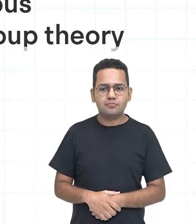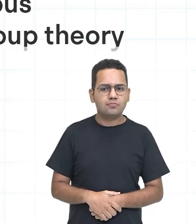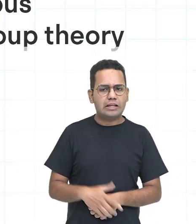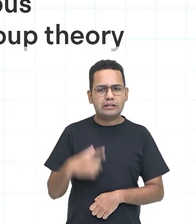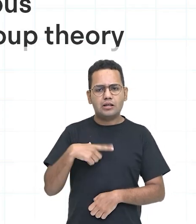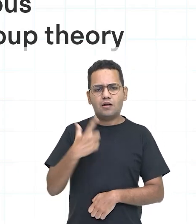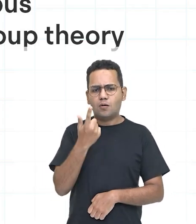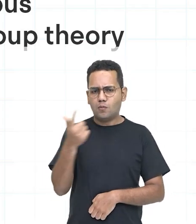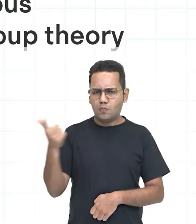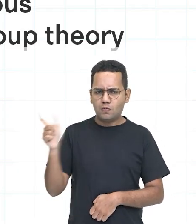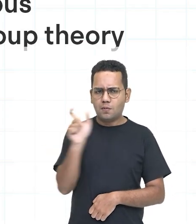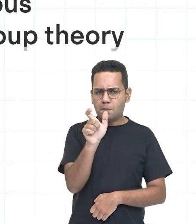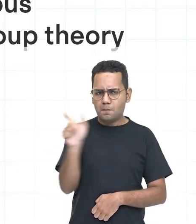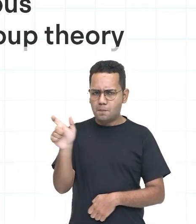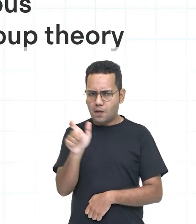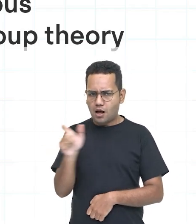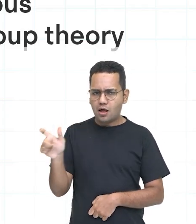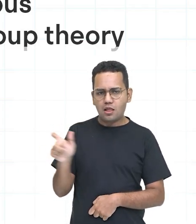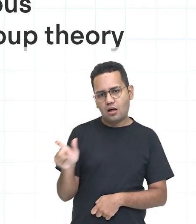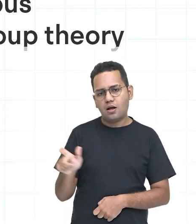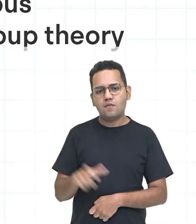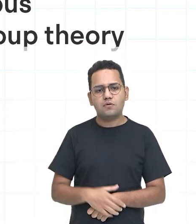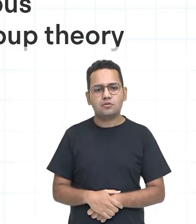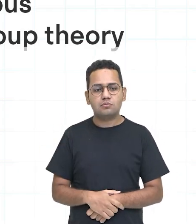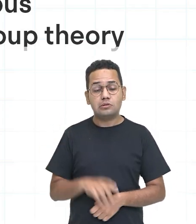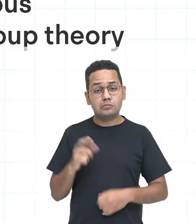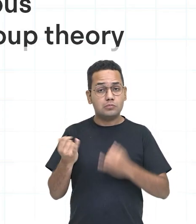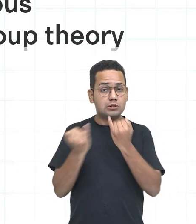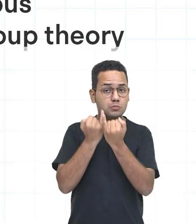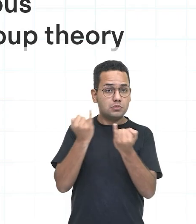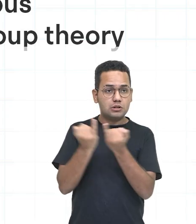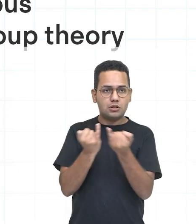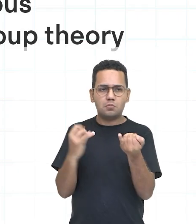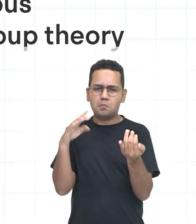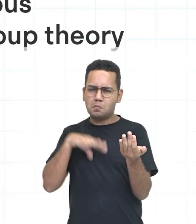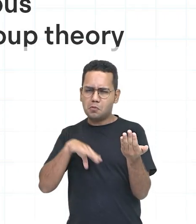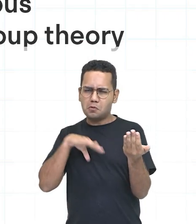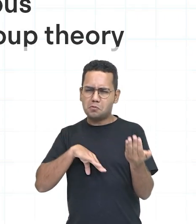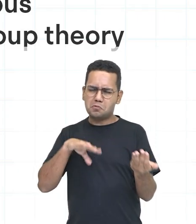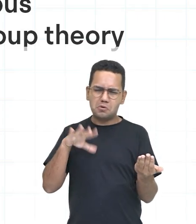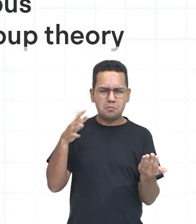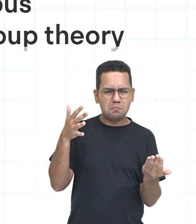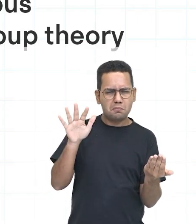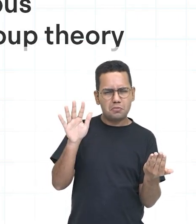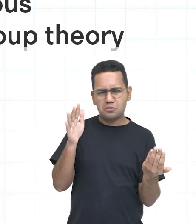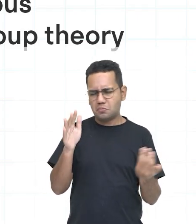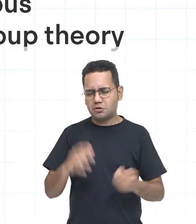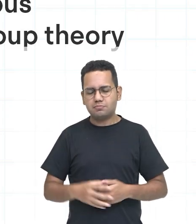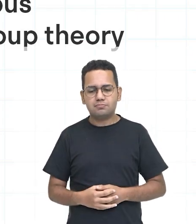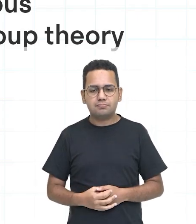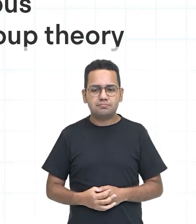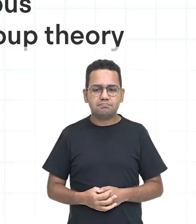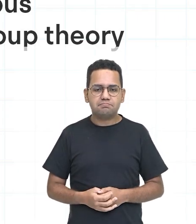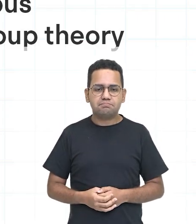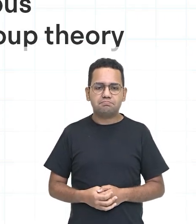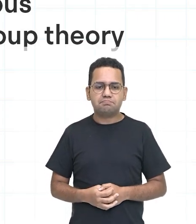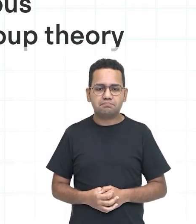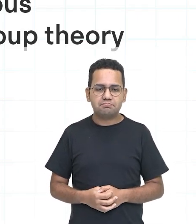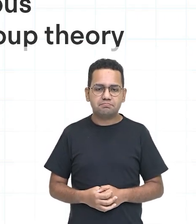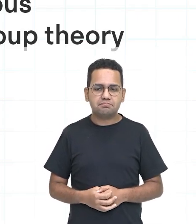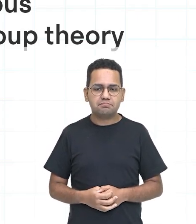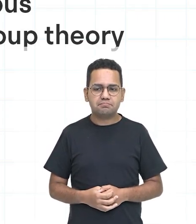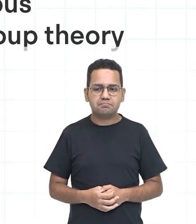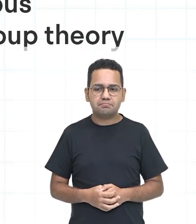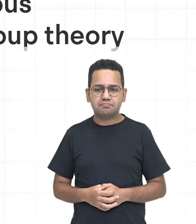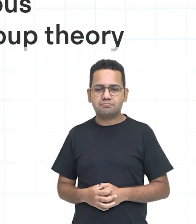Várias outras palavras ali, mas eu vou tratar aquelas que de fato são palavras cognatas, né, que se parecem mesmo com da língua portuguesa, com outra da